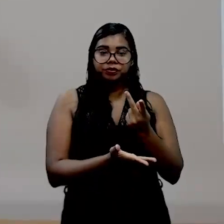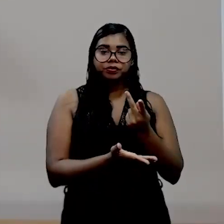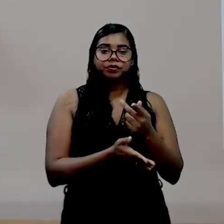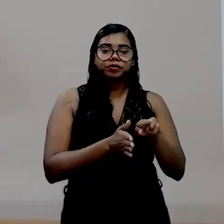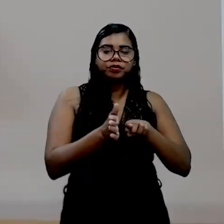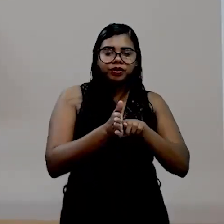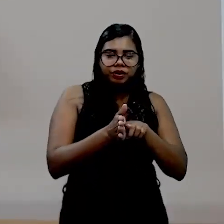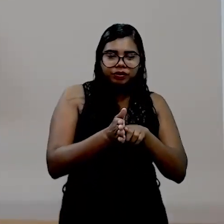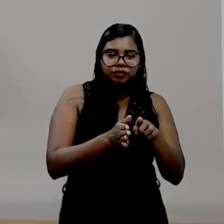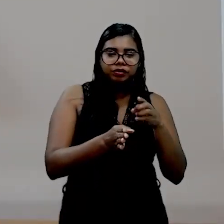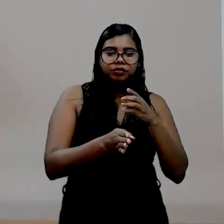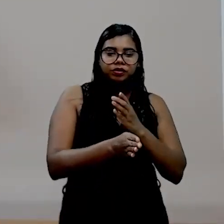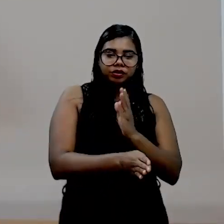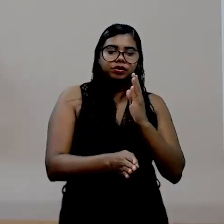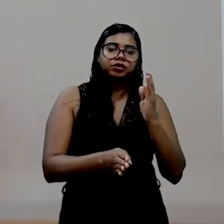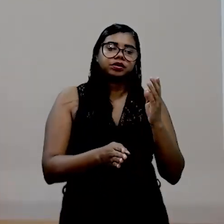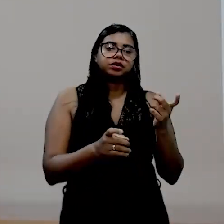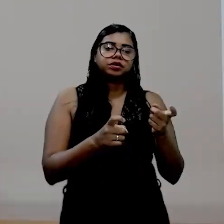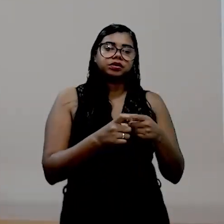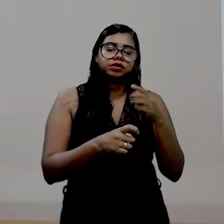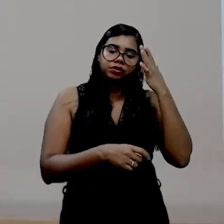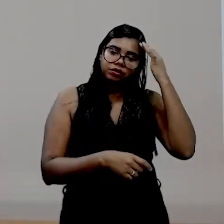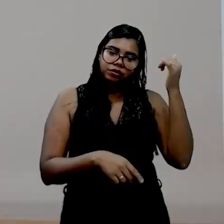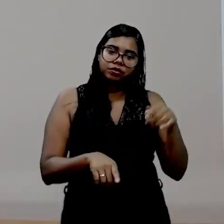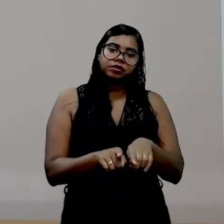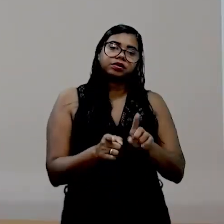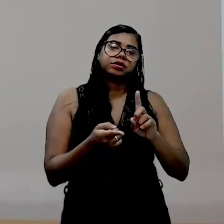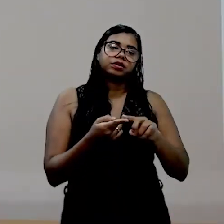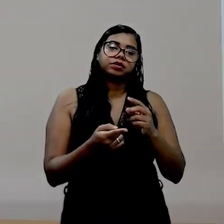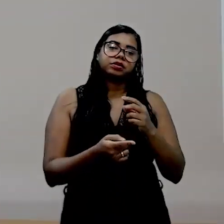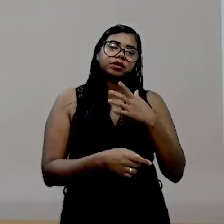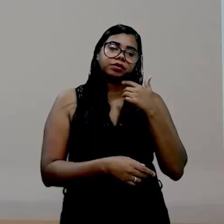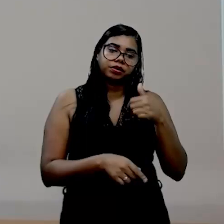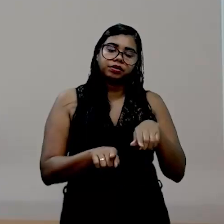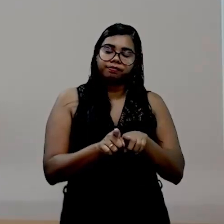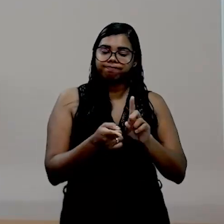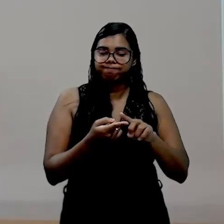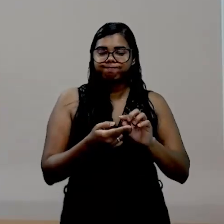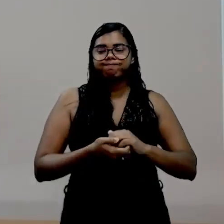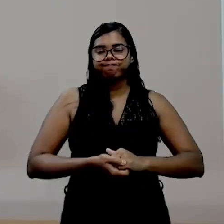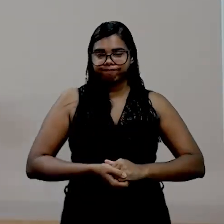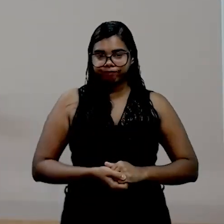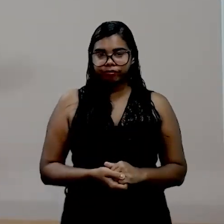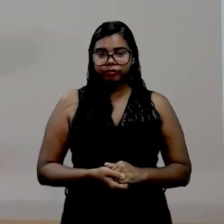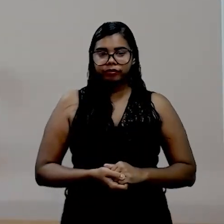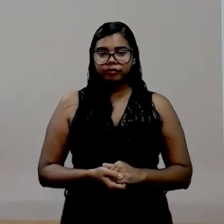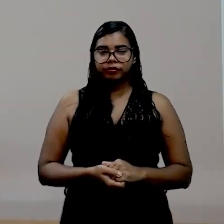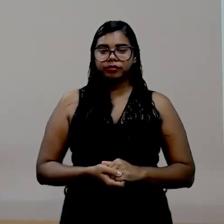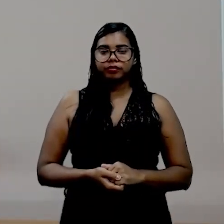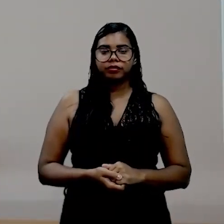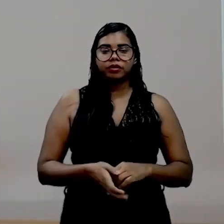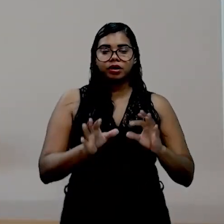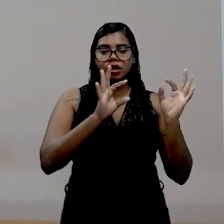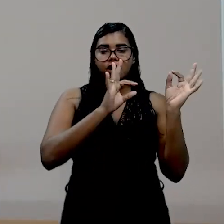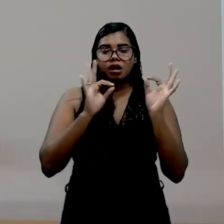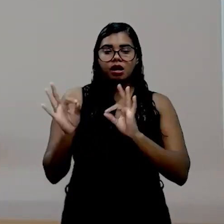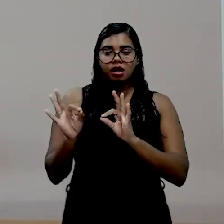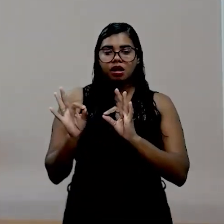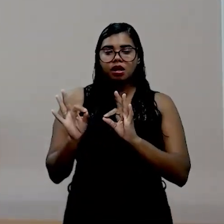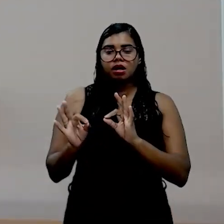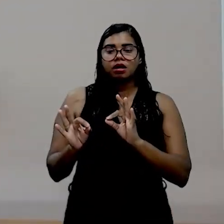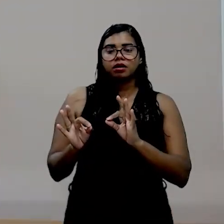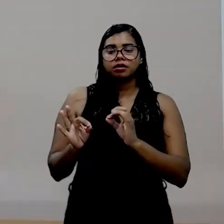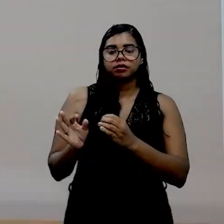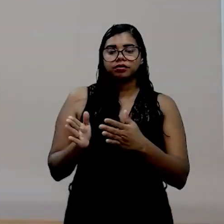une os dois, aí você sim consegue um resultado melhor, tá? E aí quando você tem essa